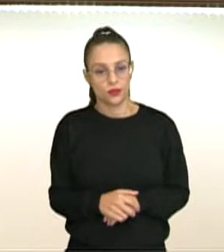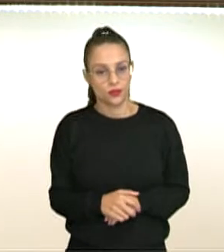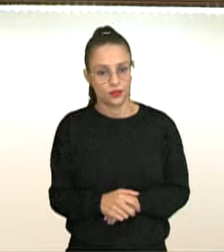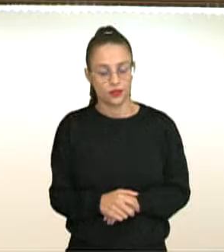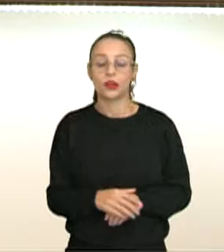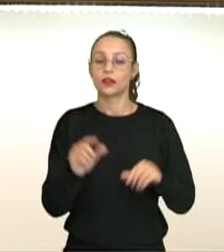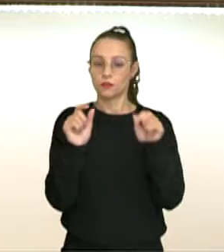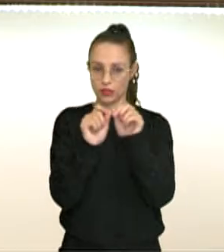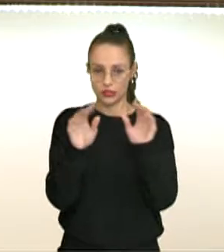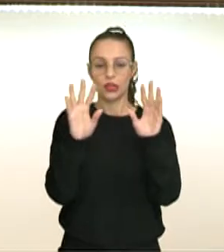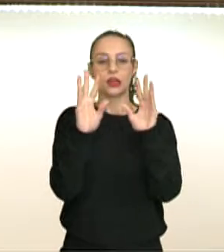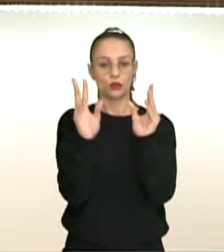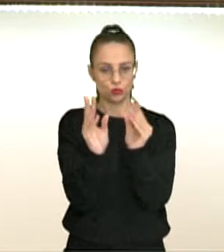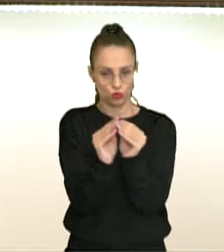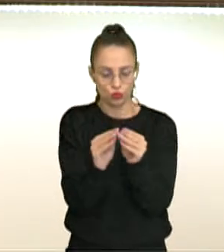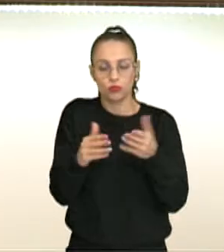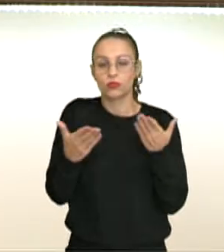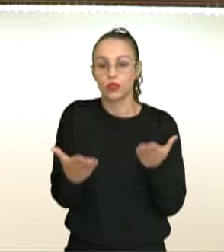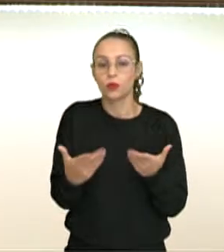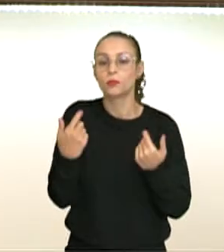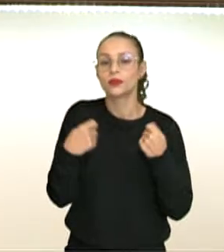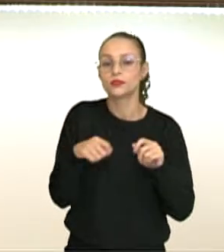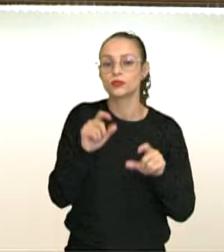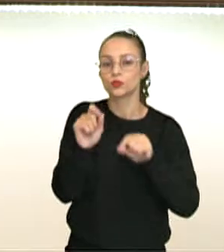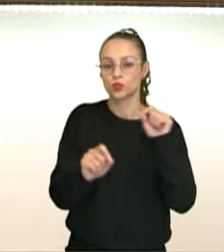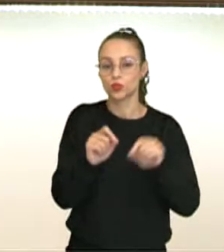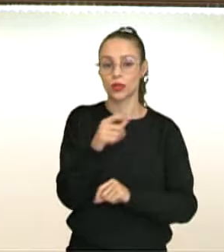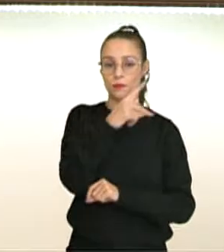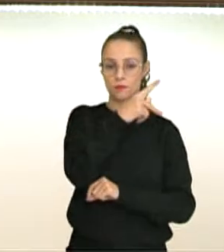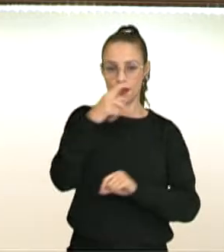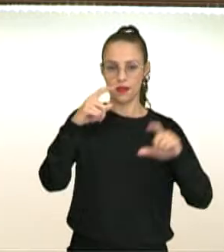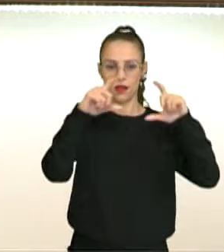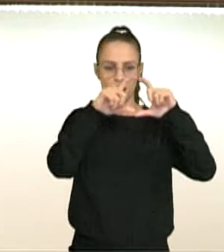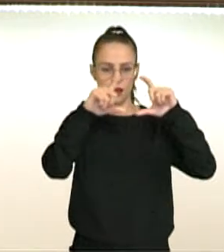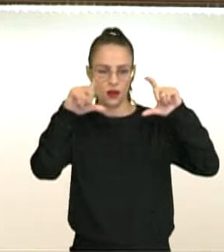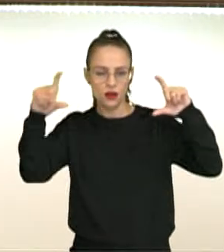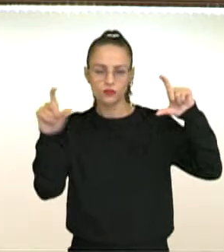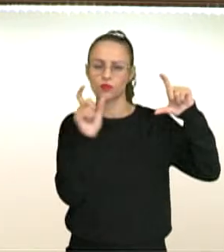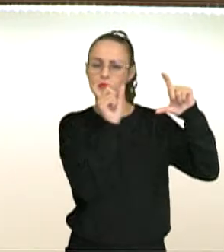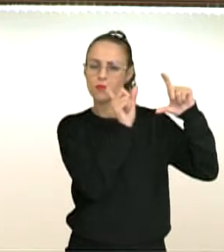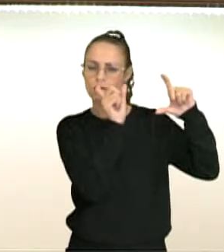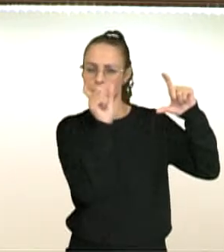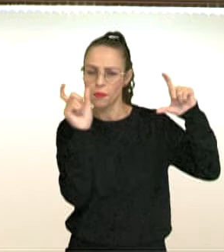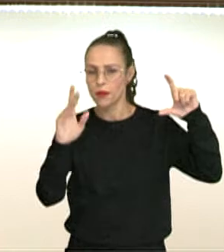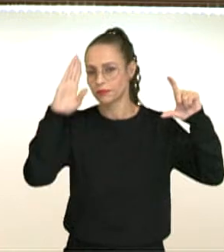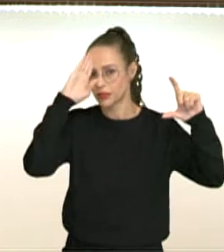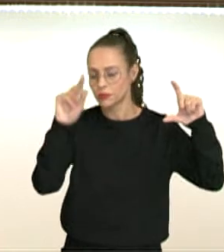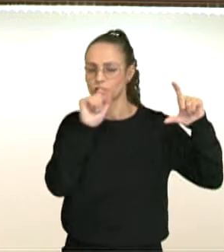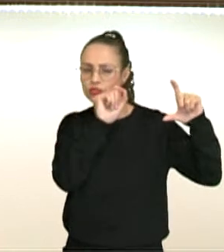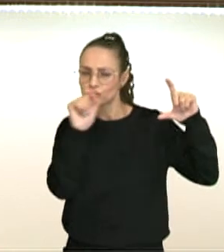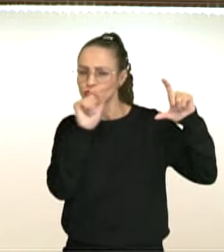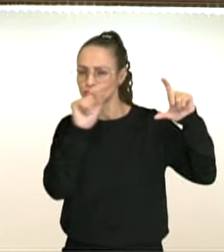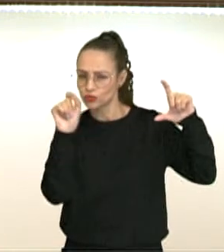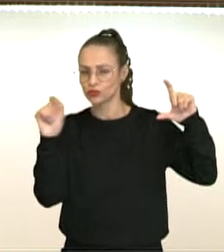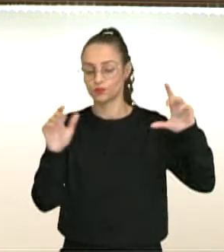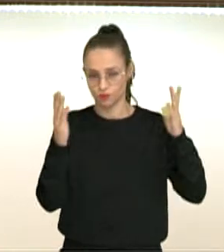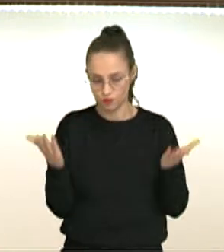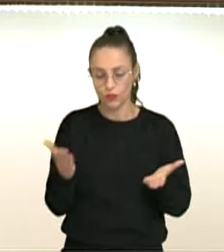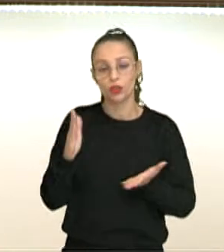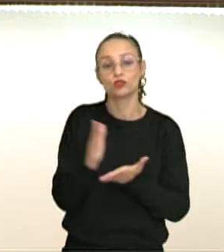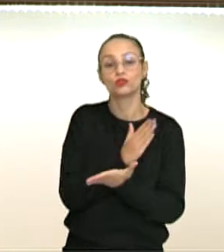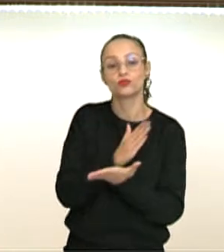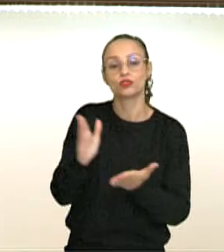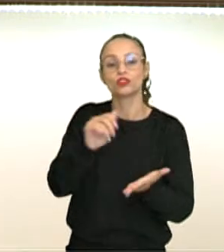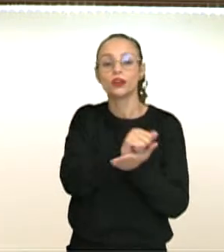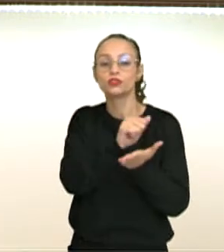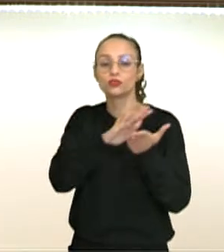o resumo e para isso estamos destacando as palavras-chave de cada parágrafo. Eu dividi em atividades para